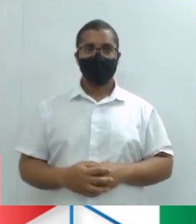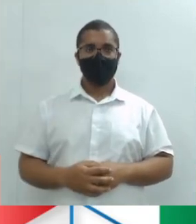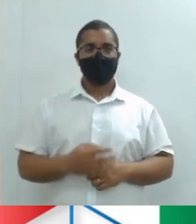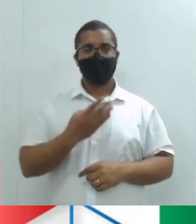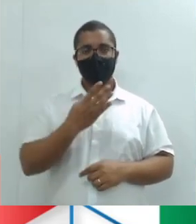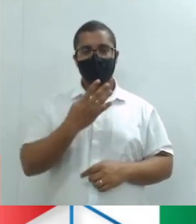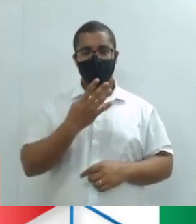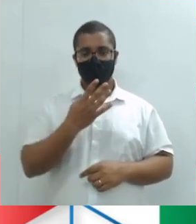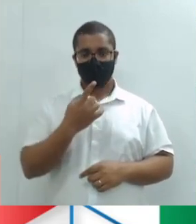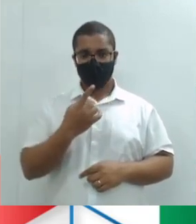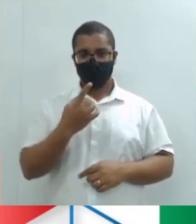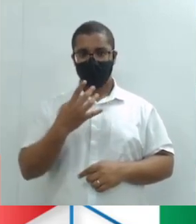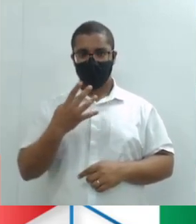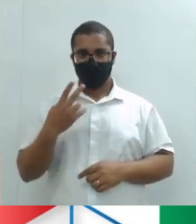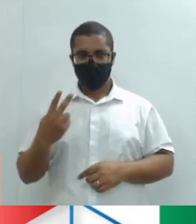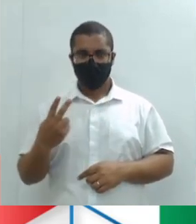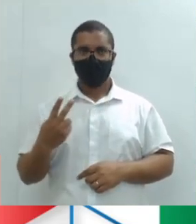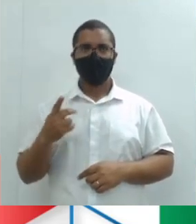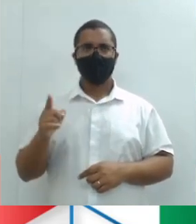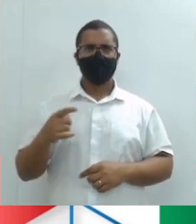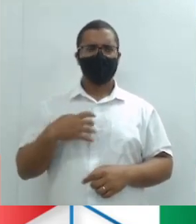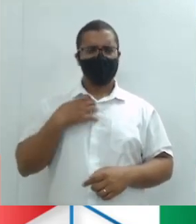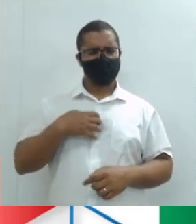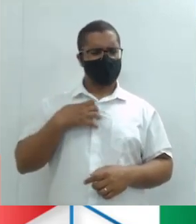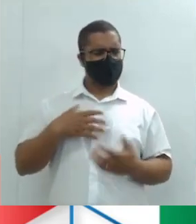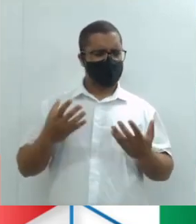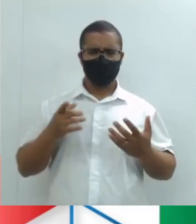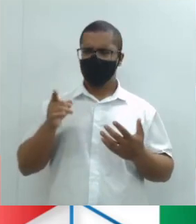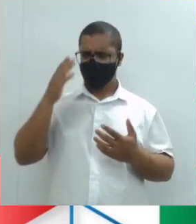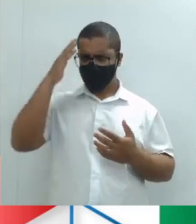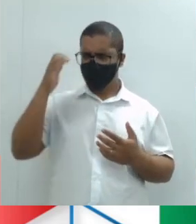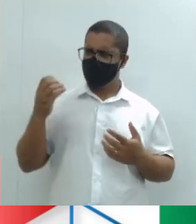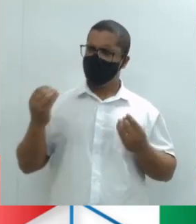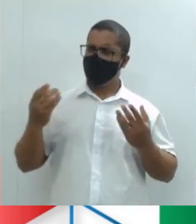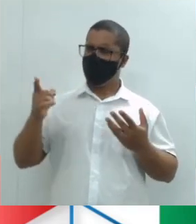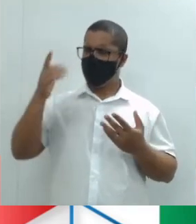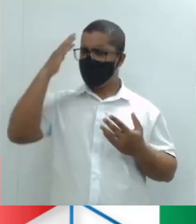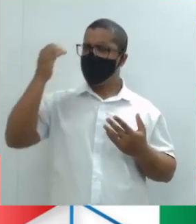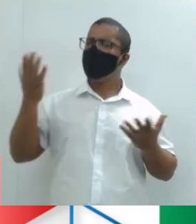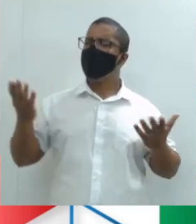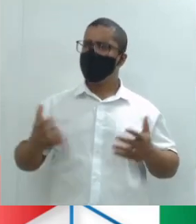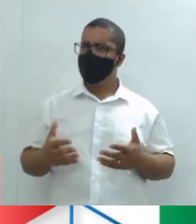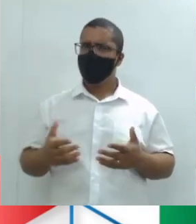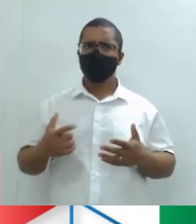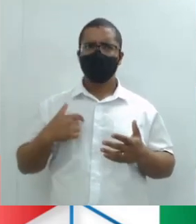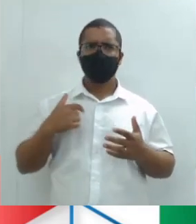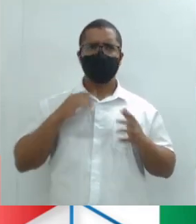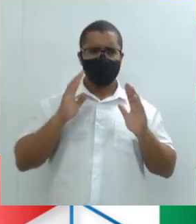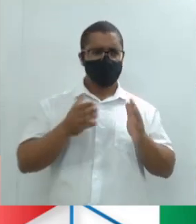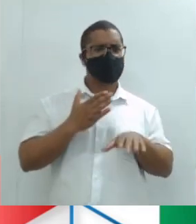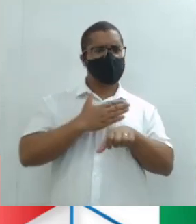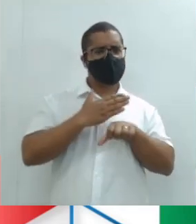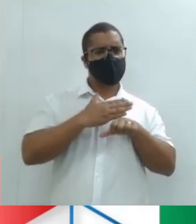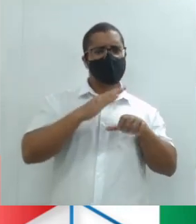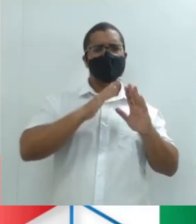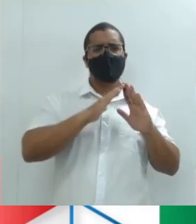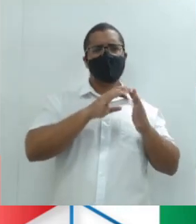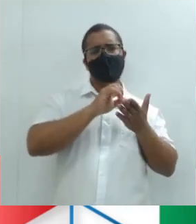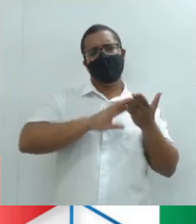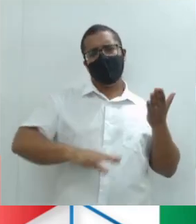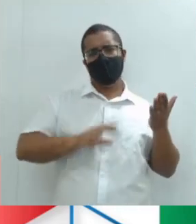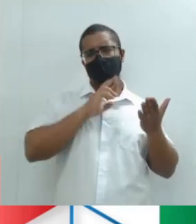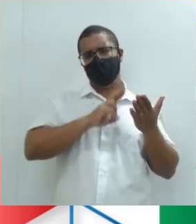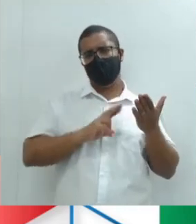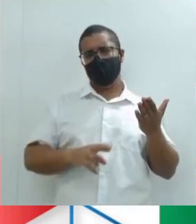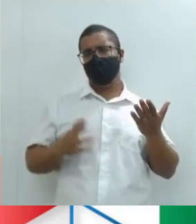41, 42. Aí o outro ficou chateado porque o seu amigo sabia. Peraí, como é que você sabe? Eu fiz a lição de casa. Assim fica